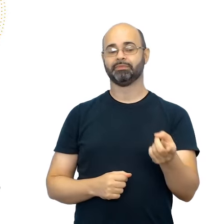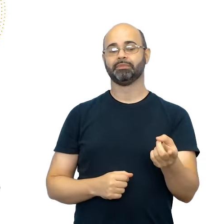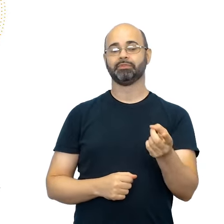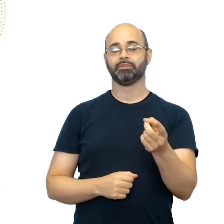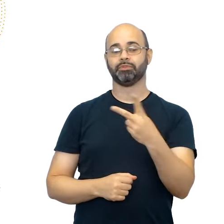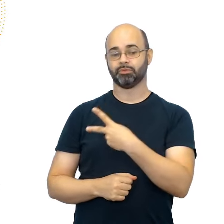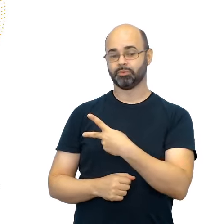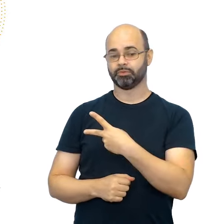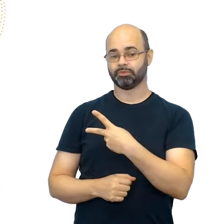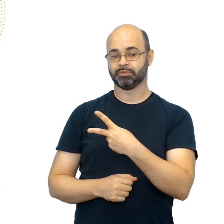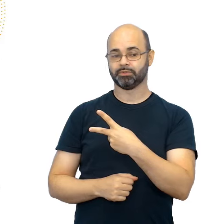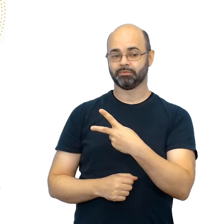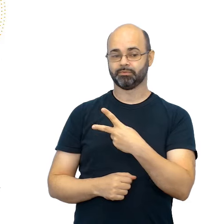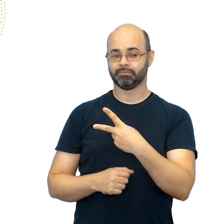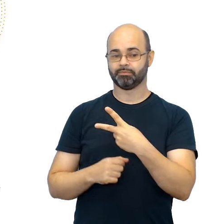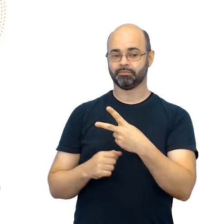etapa,